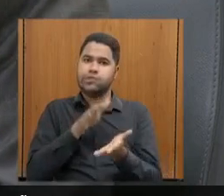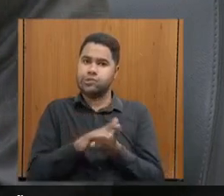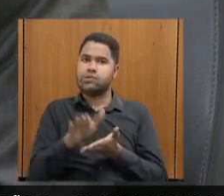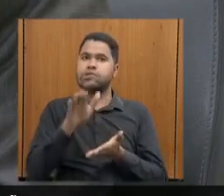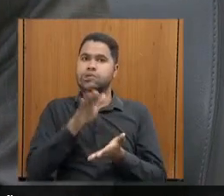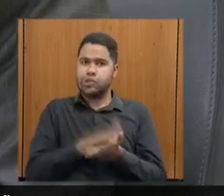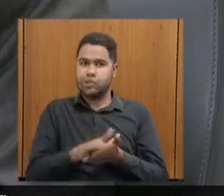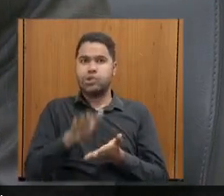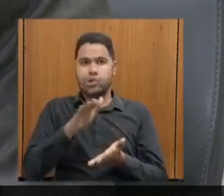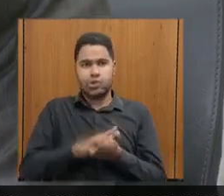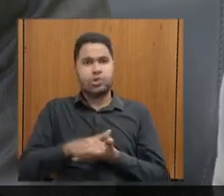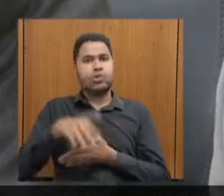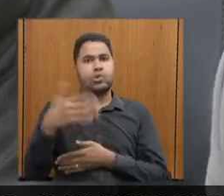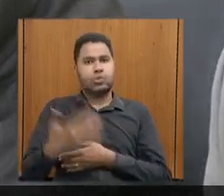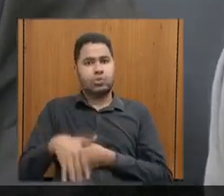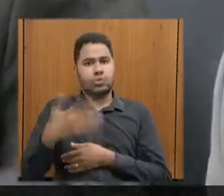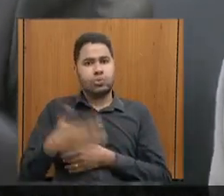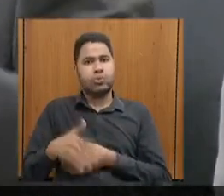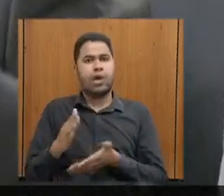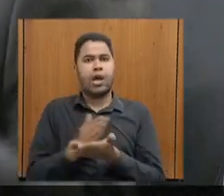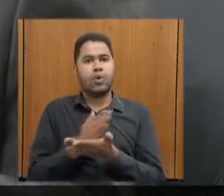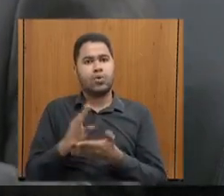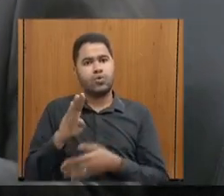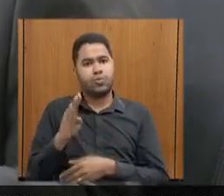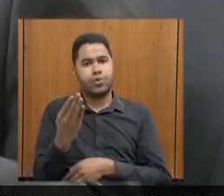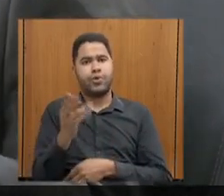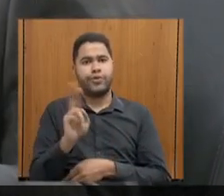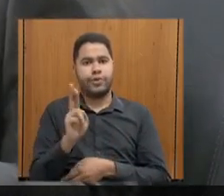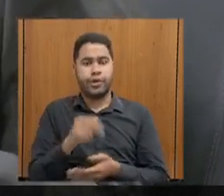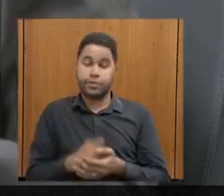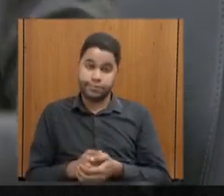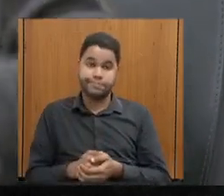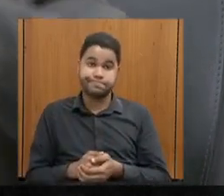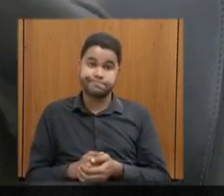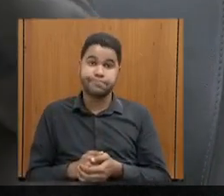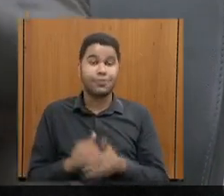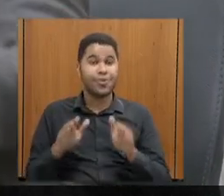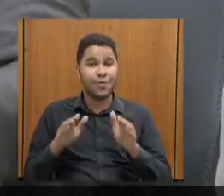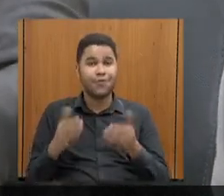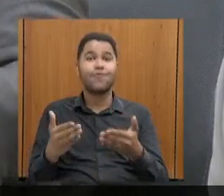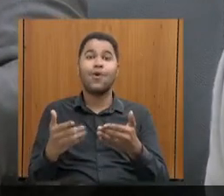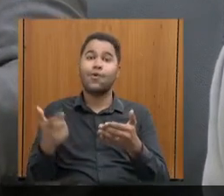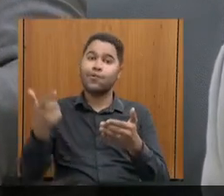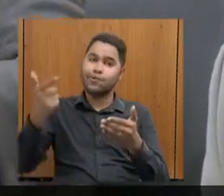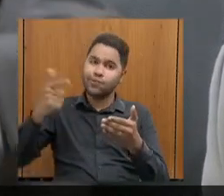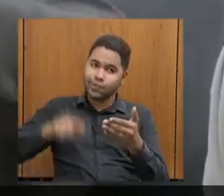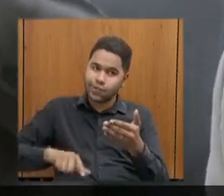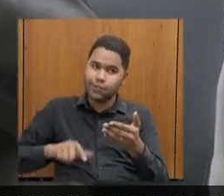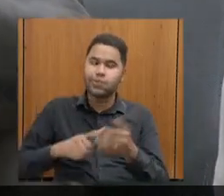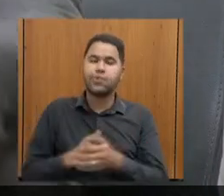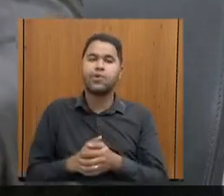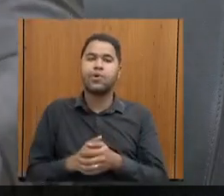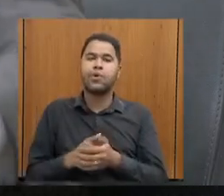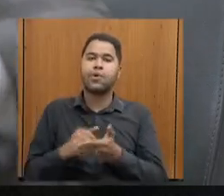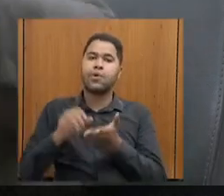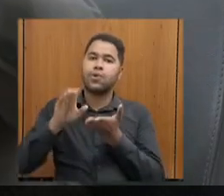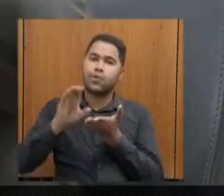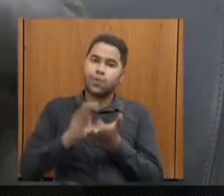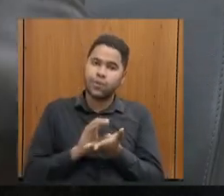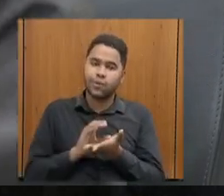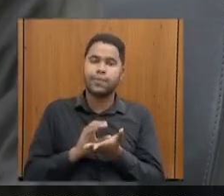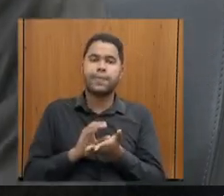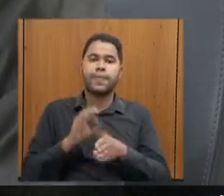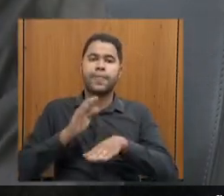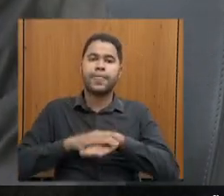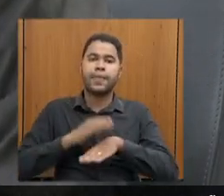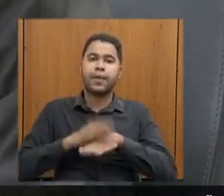um valor expressivo alguns bilhões de reais então em geração o nosso foco é retomar o investimento